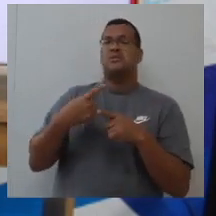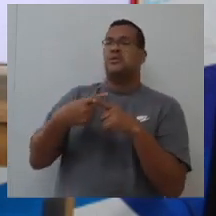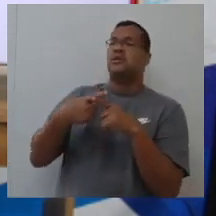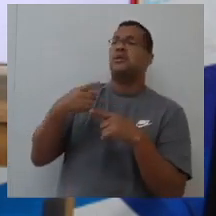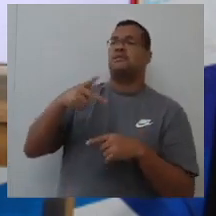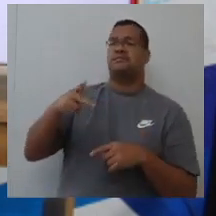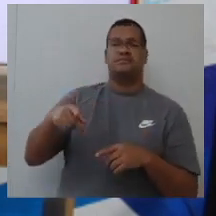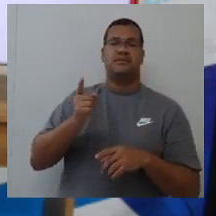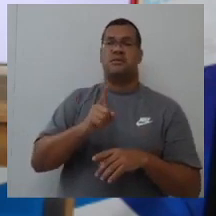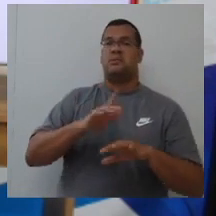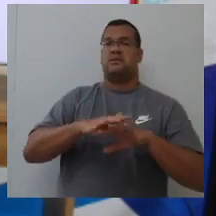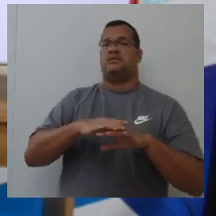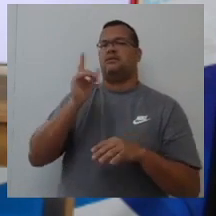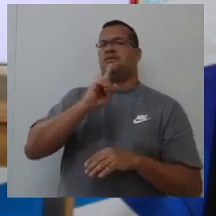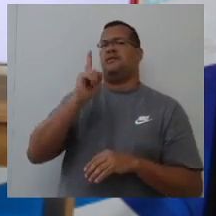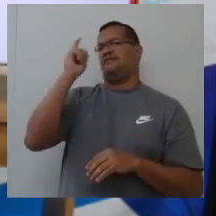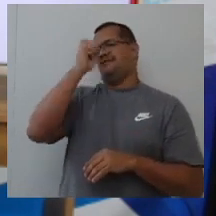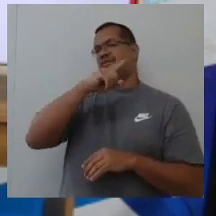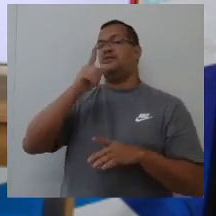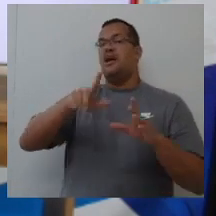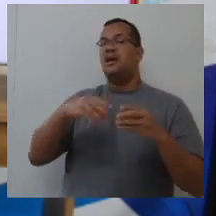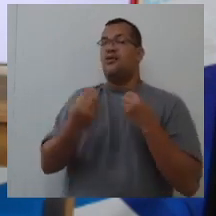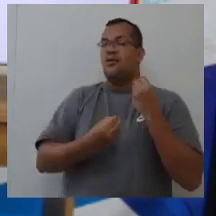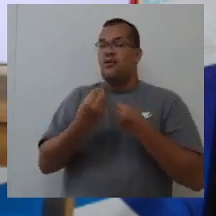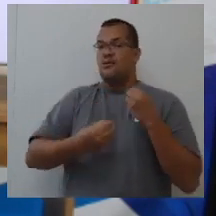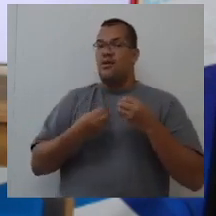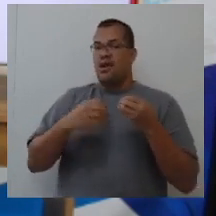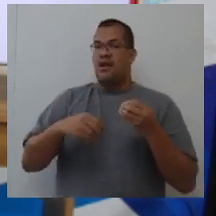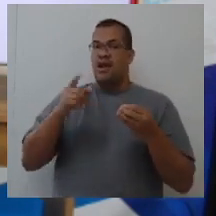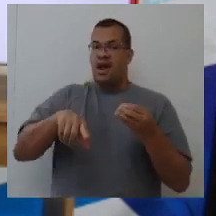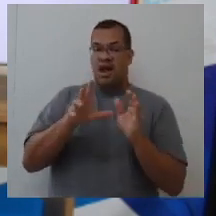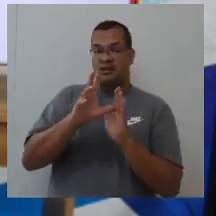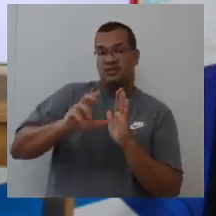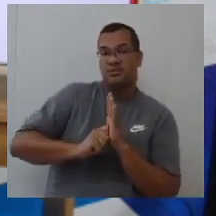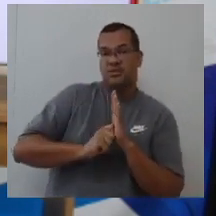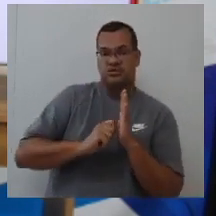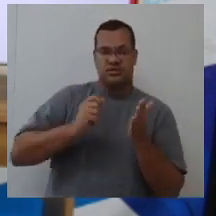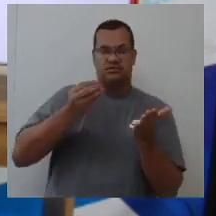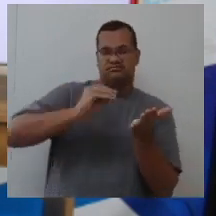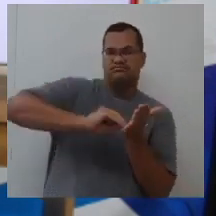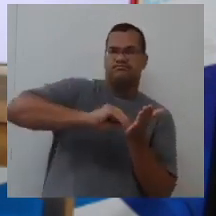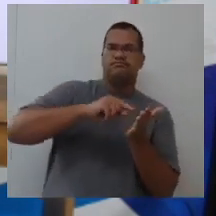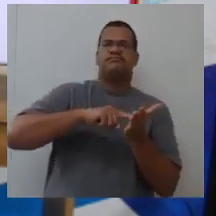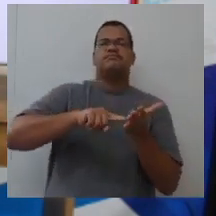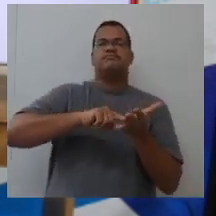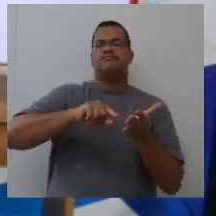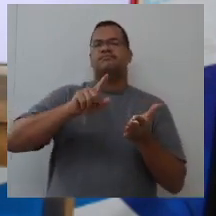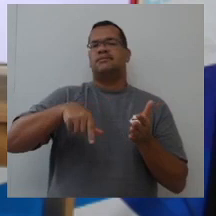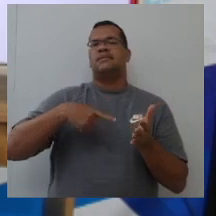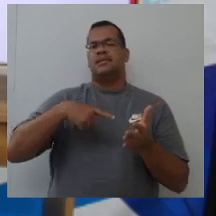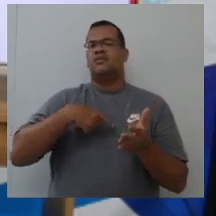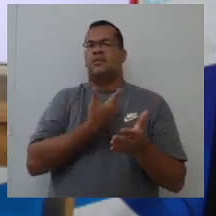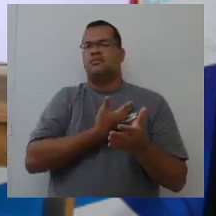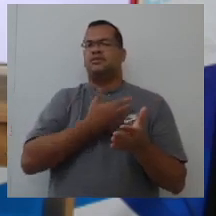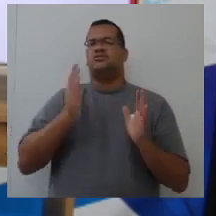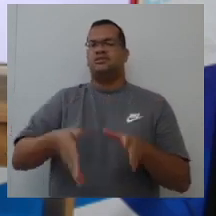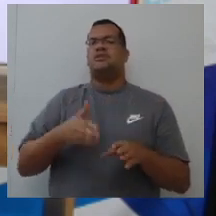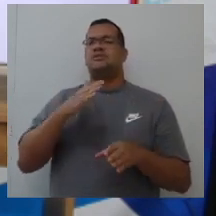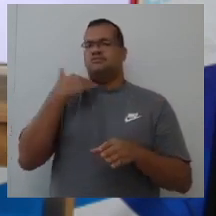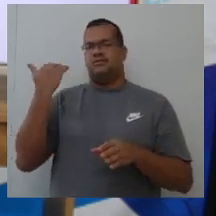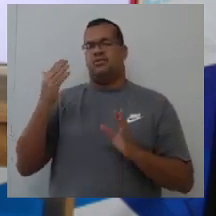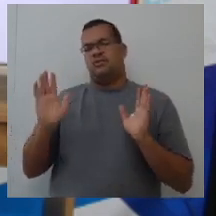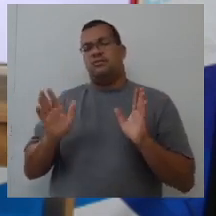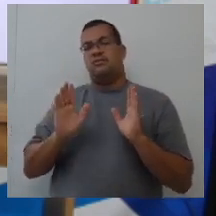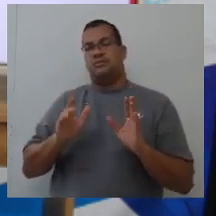verdade, matemática em si não é difícil, o problema é a representação. E aí tem um cara, um amigo nosso aí, já faleceu, o nome dele